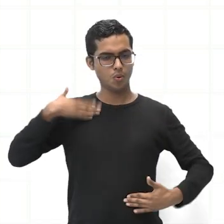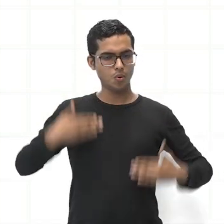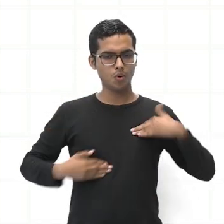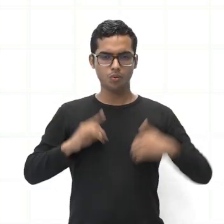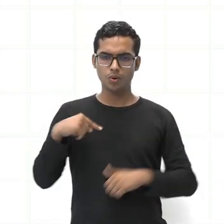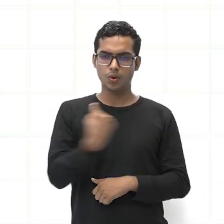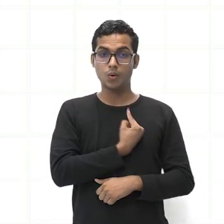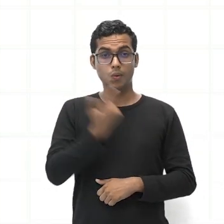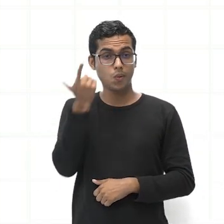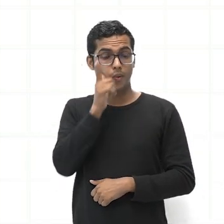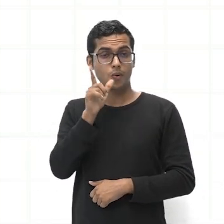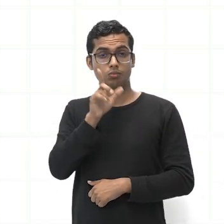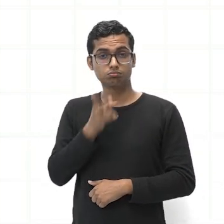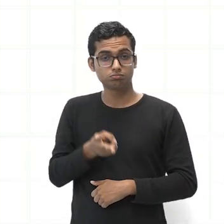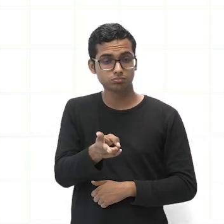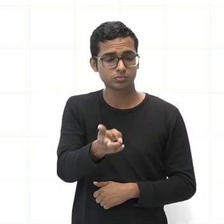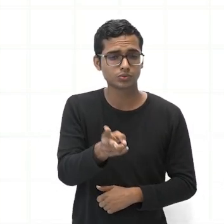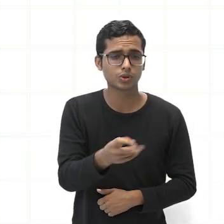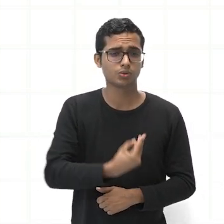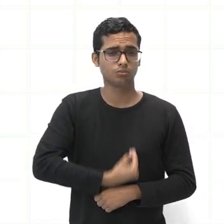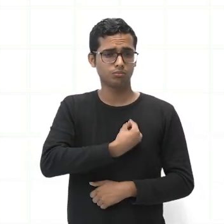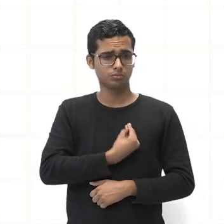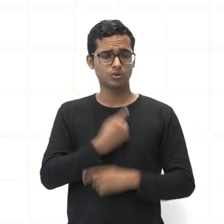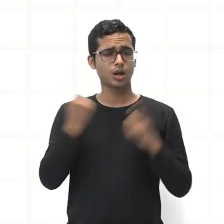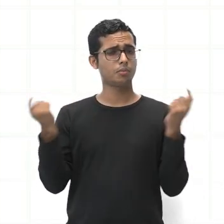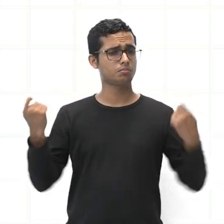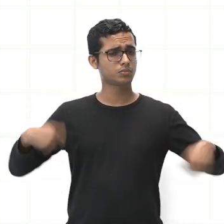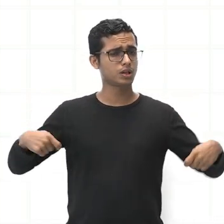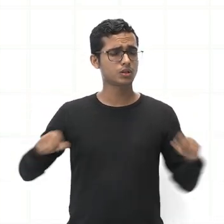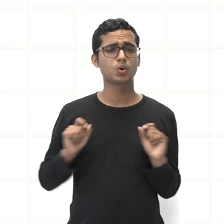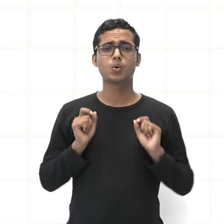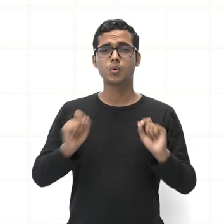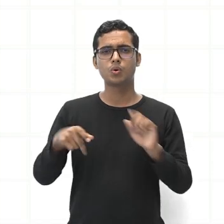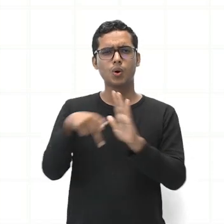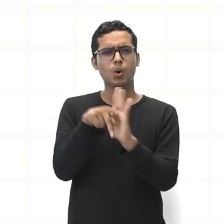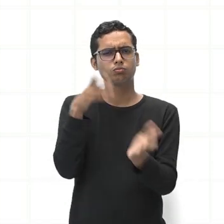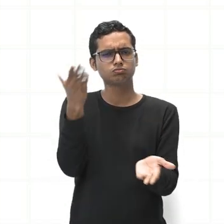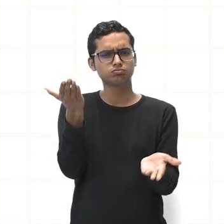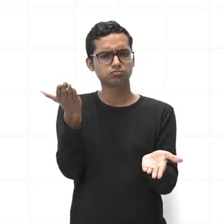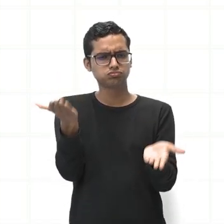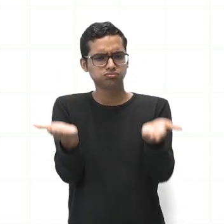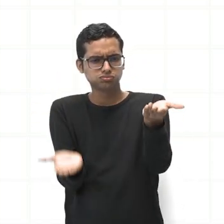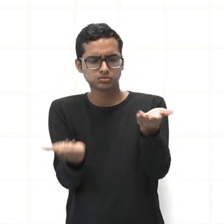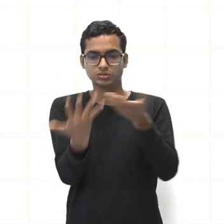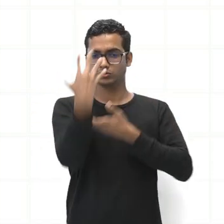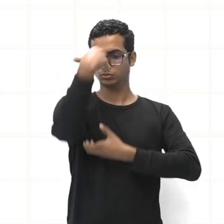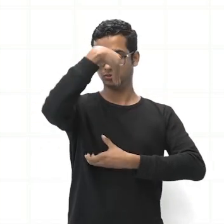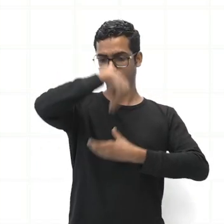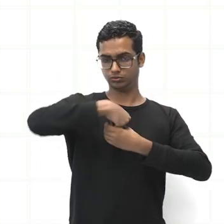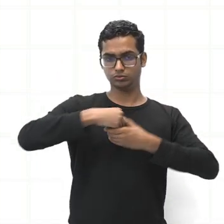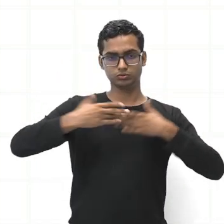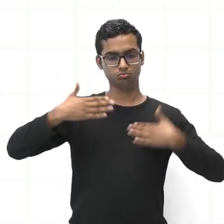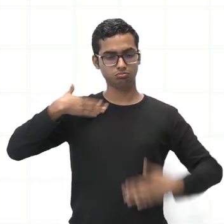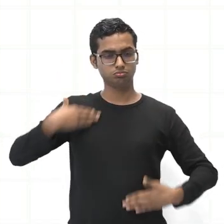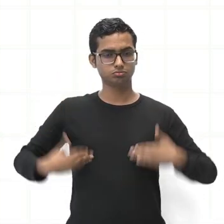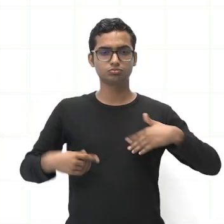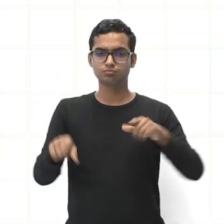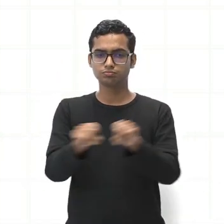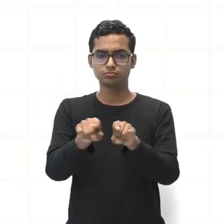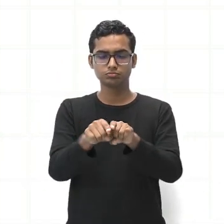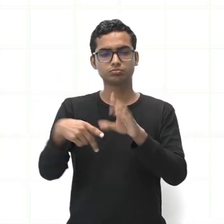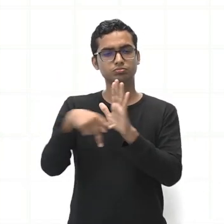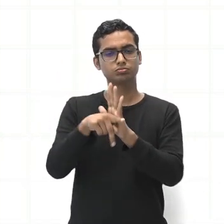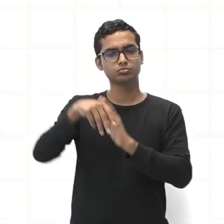corpo funcionar, é necessário o quê? Um equilíbrio interno e